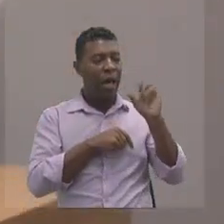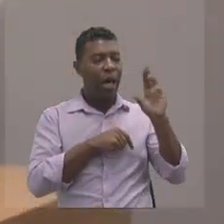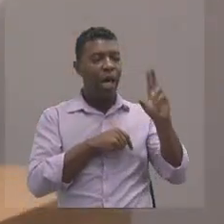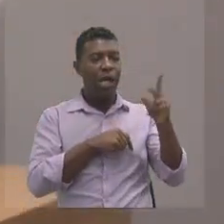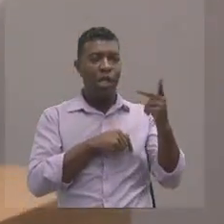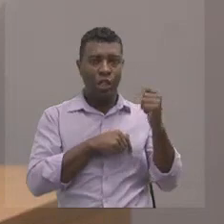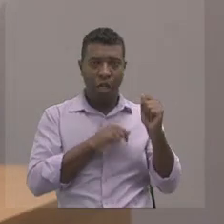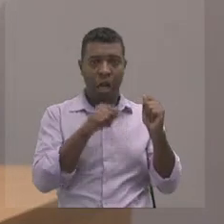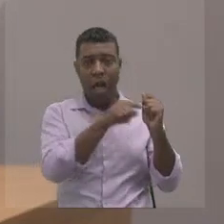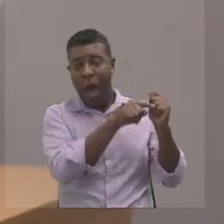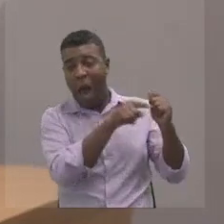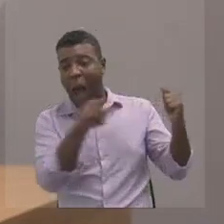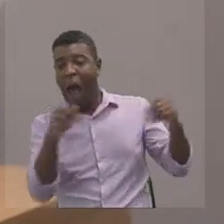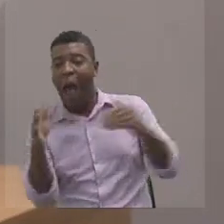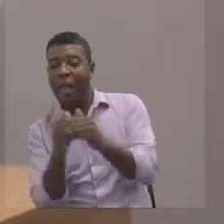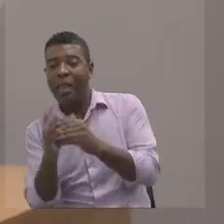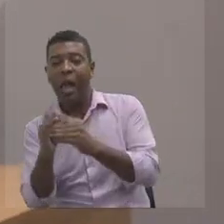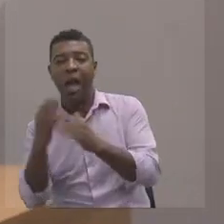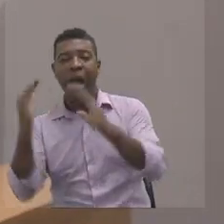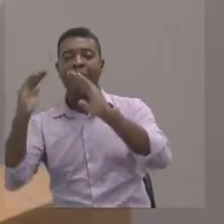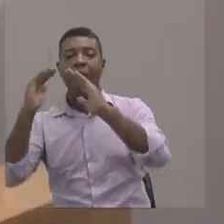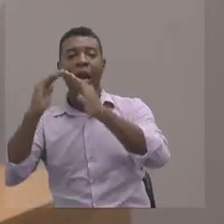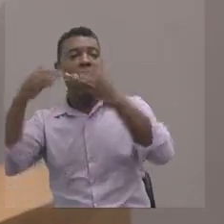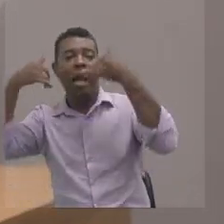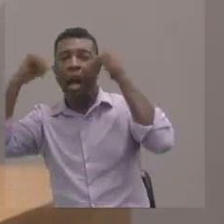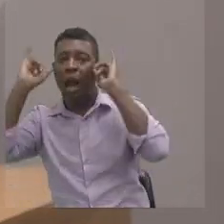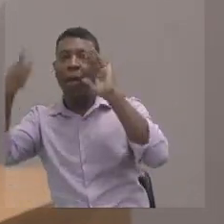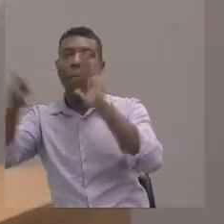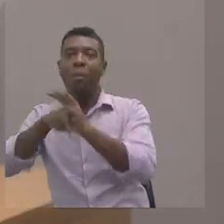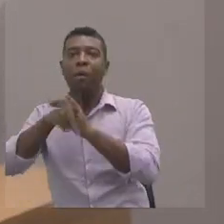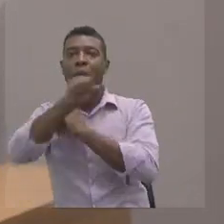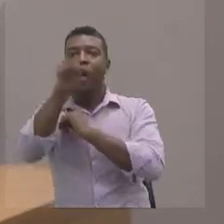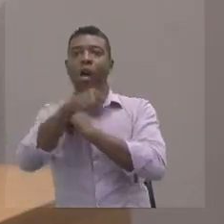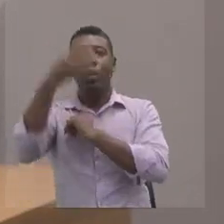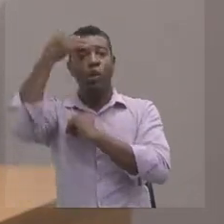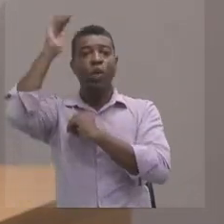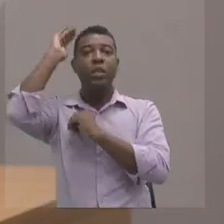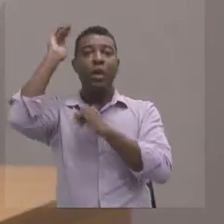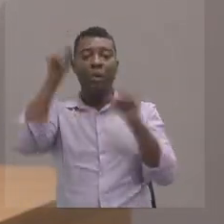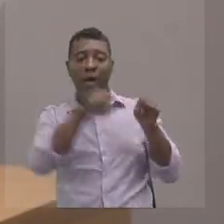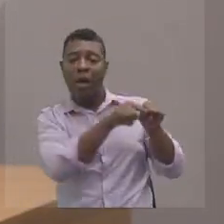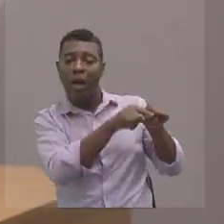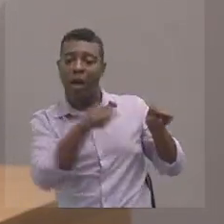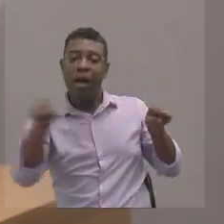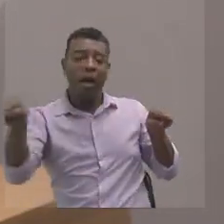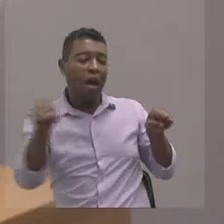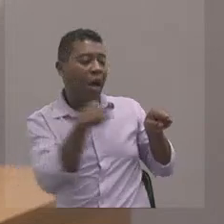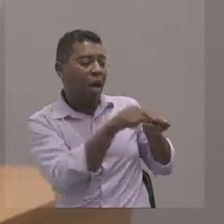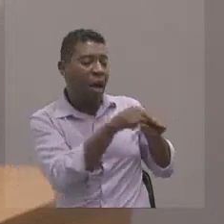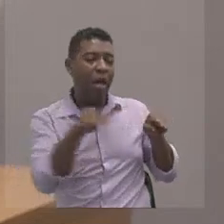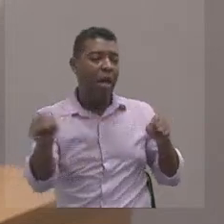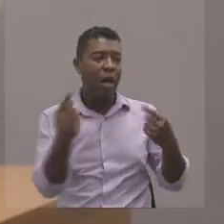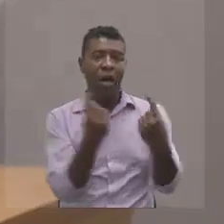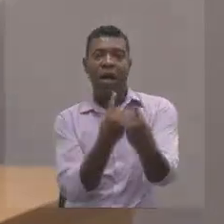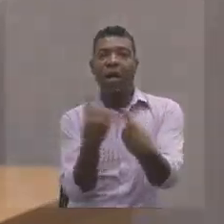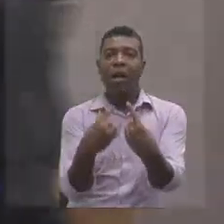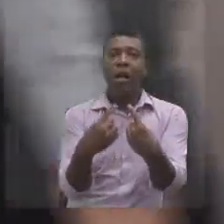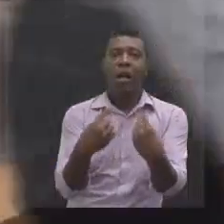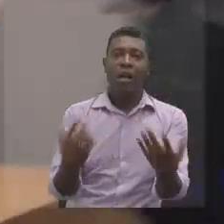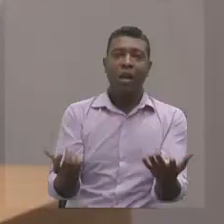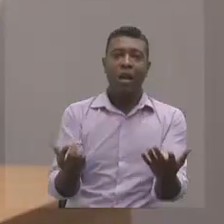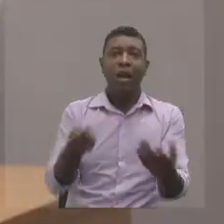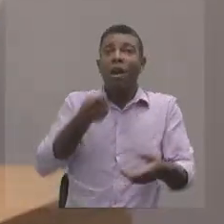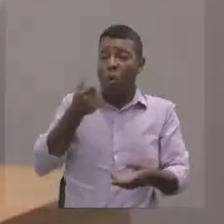Zema 41 milhões de reais né é num contexto em que quase 30% das